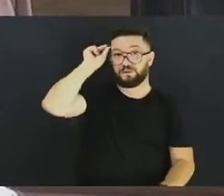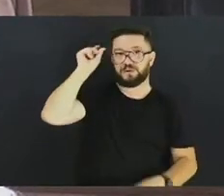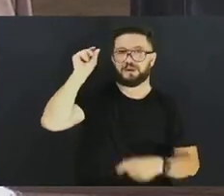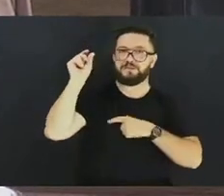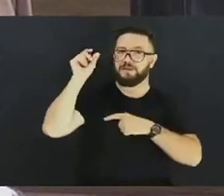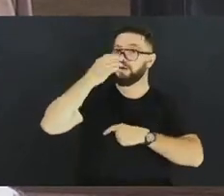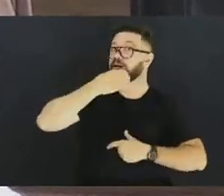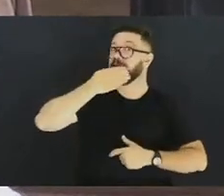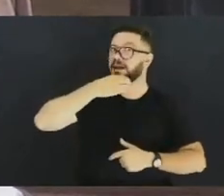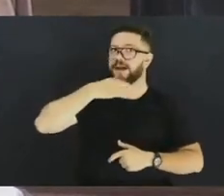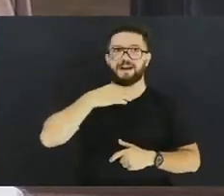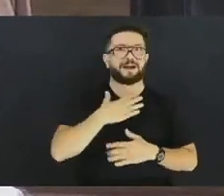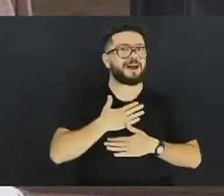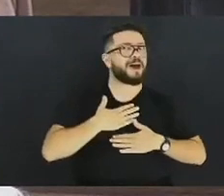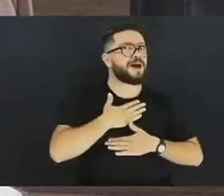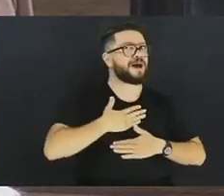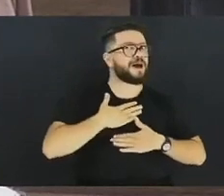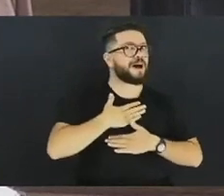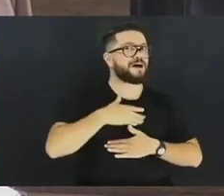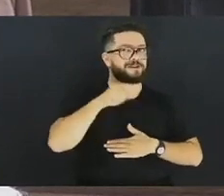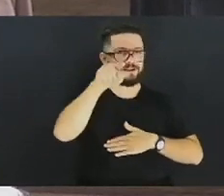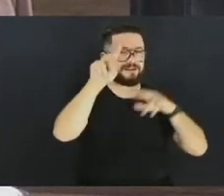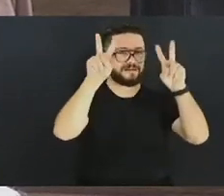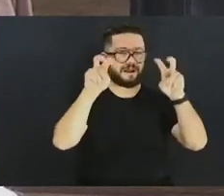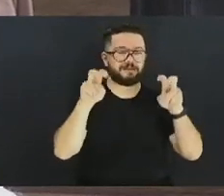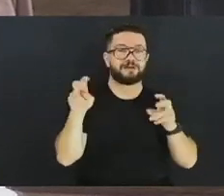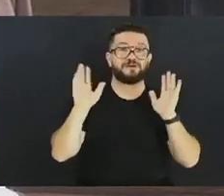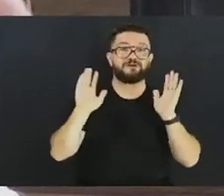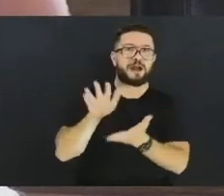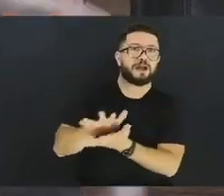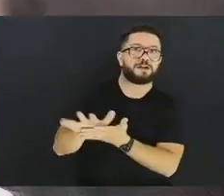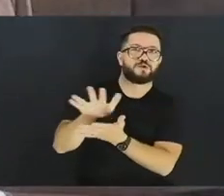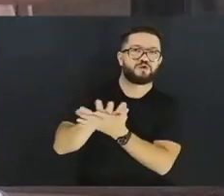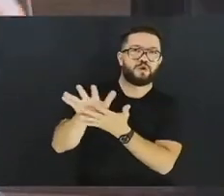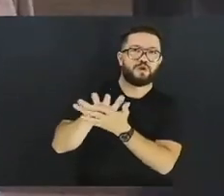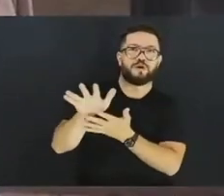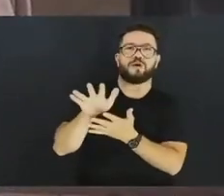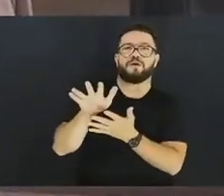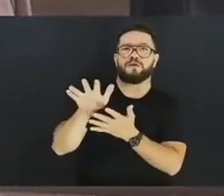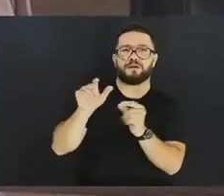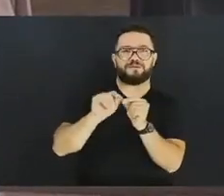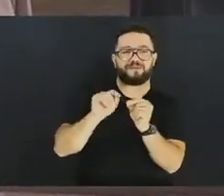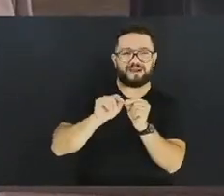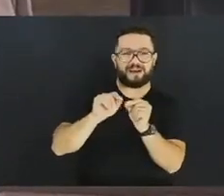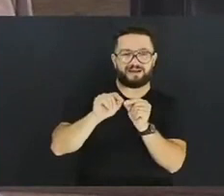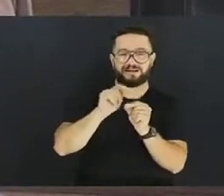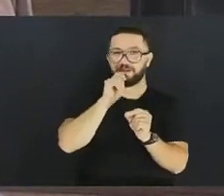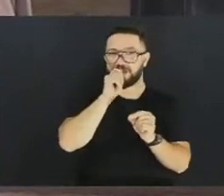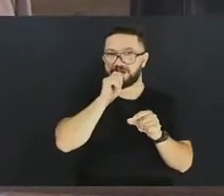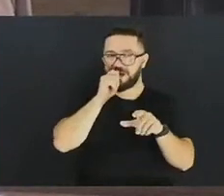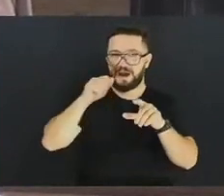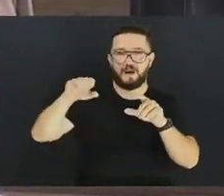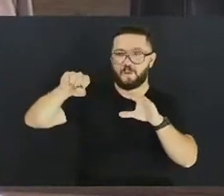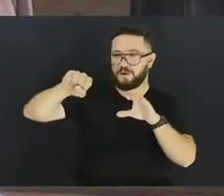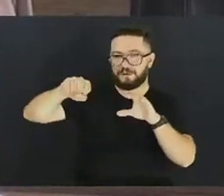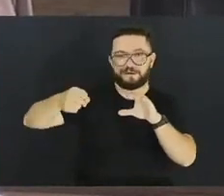de araucária, de pinhão. Inclusive, gastou uma grana lá para colocar maçaneta de pinhão, tapete com motivo de pinhão. Só